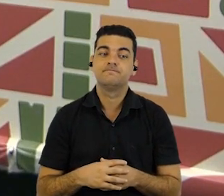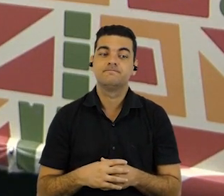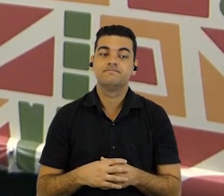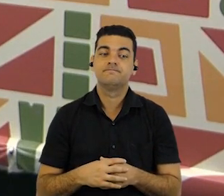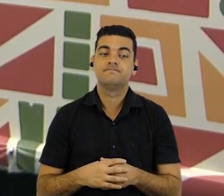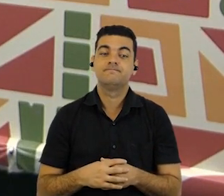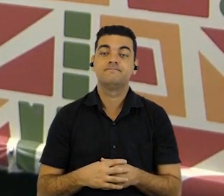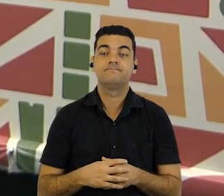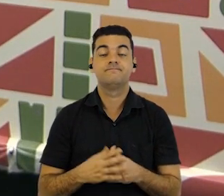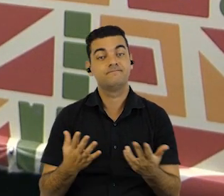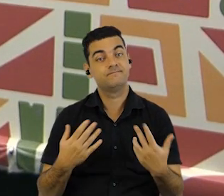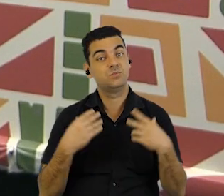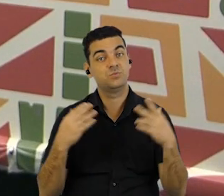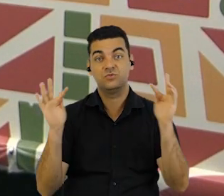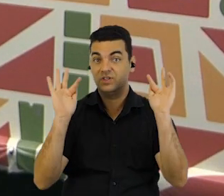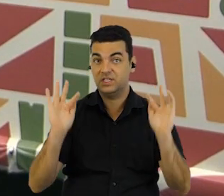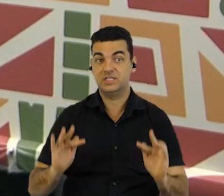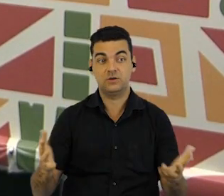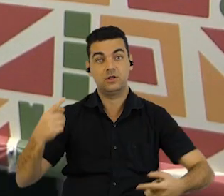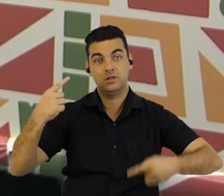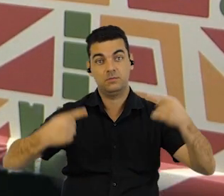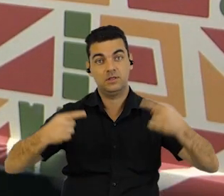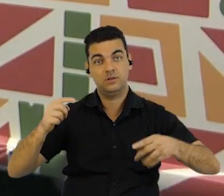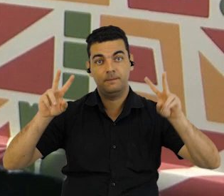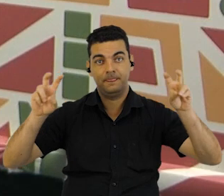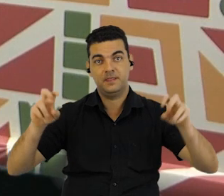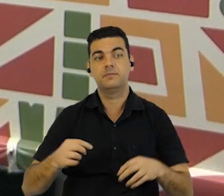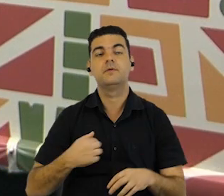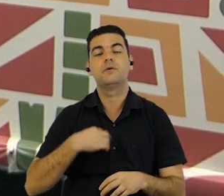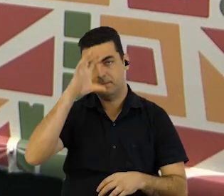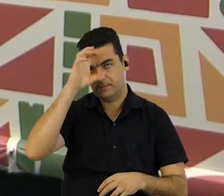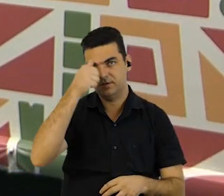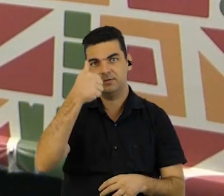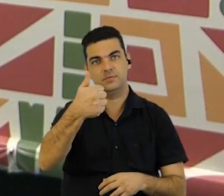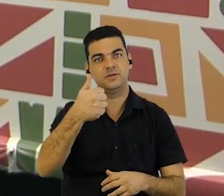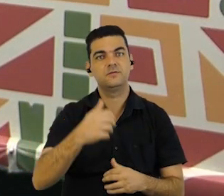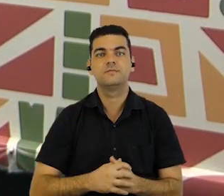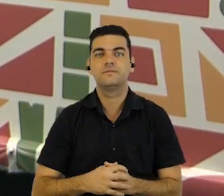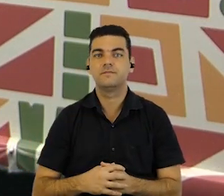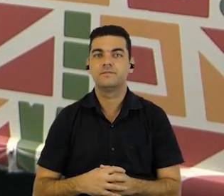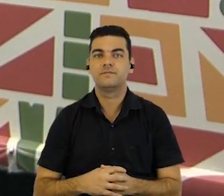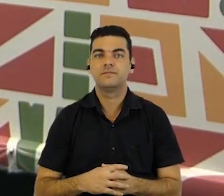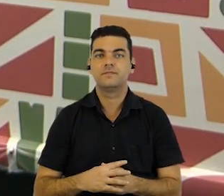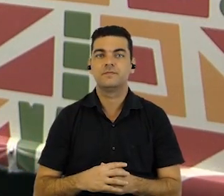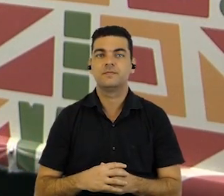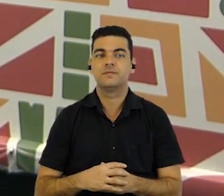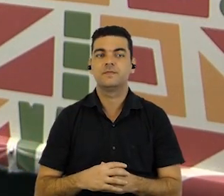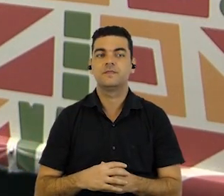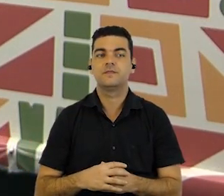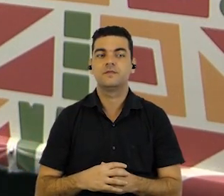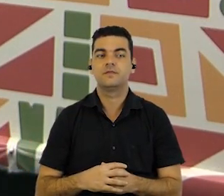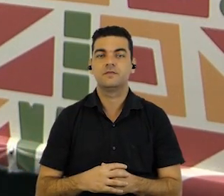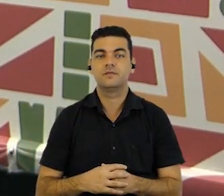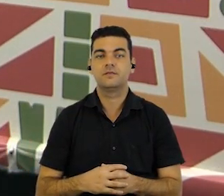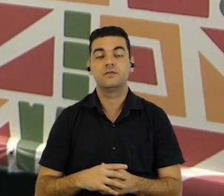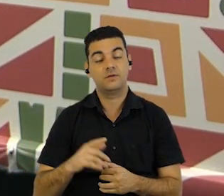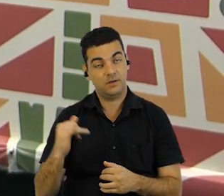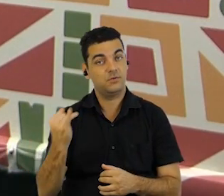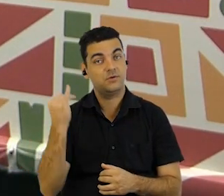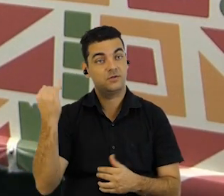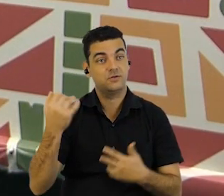E é sempre muito poderoso poder discutir essa pauta, porque se aprende muito, né? Sim, é sempre